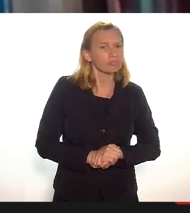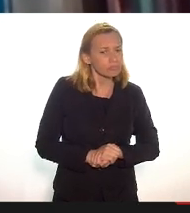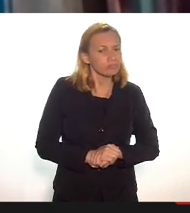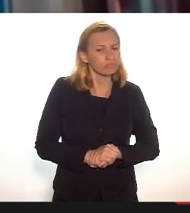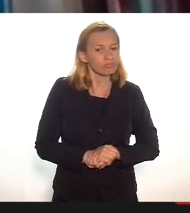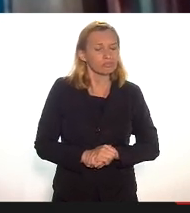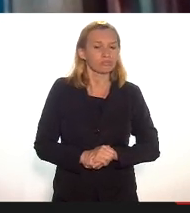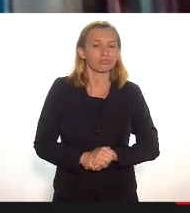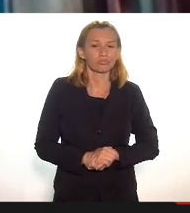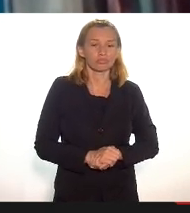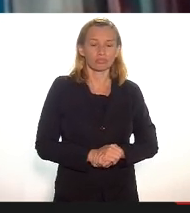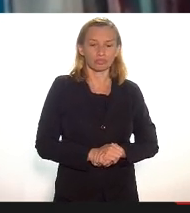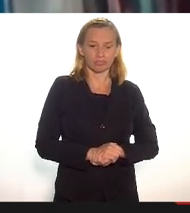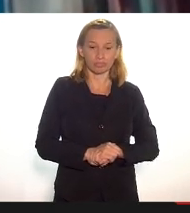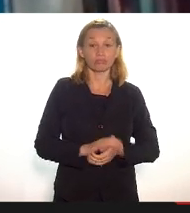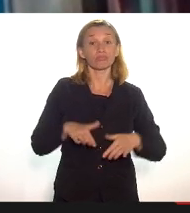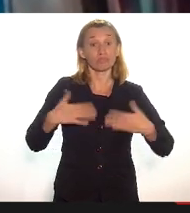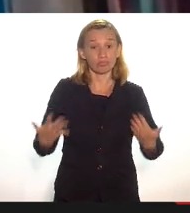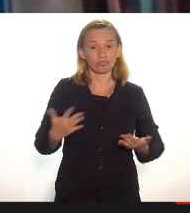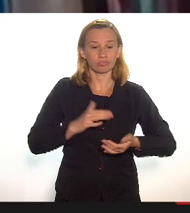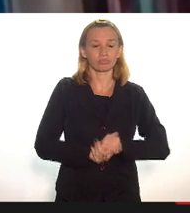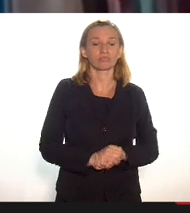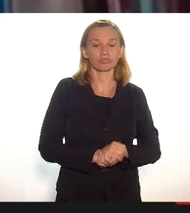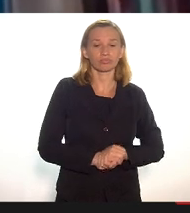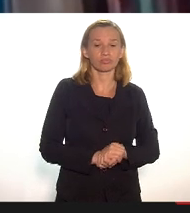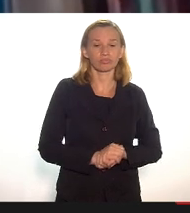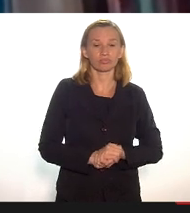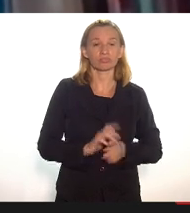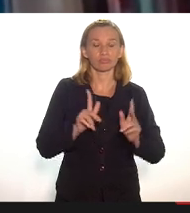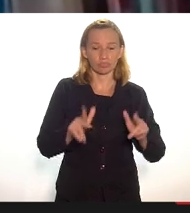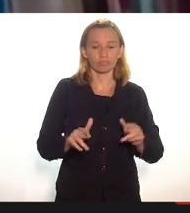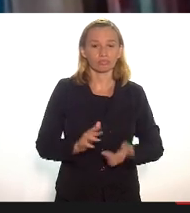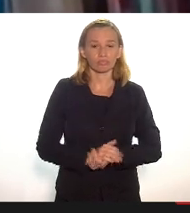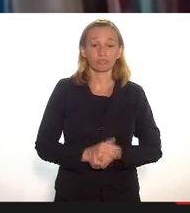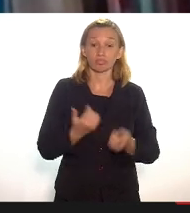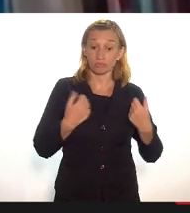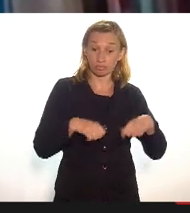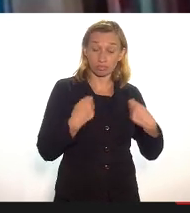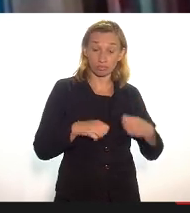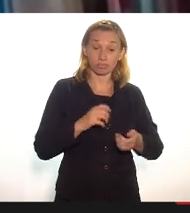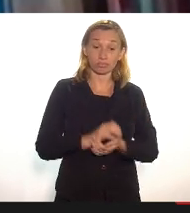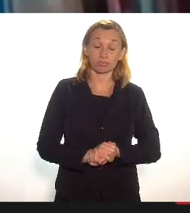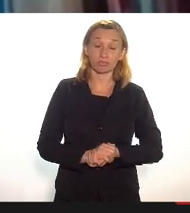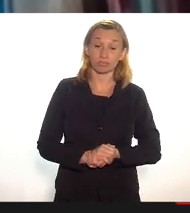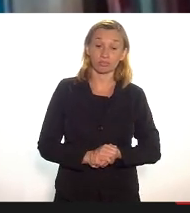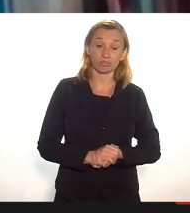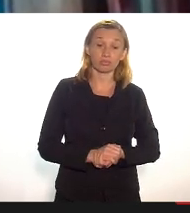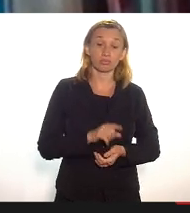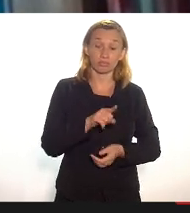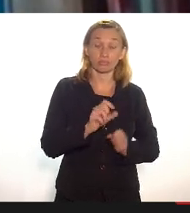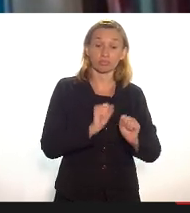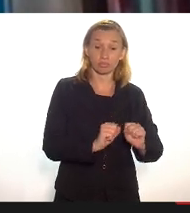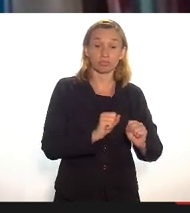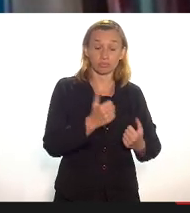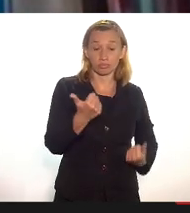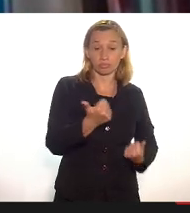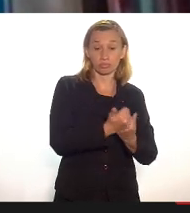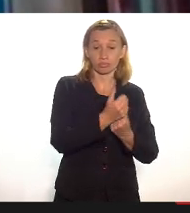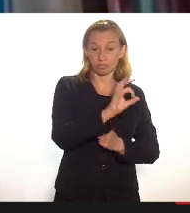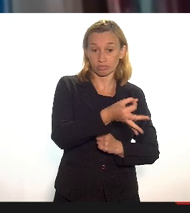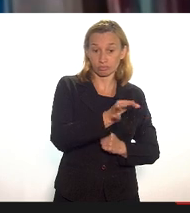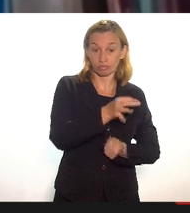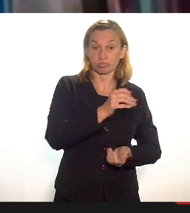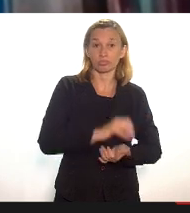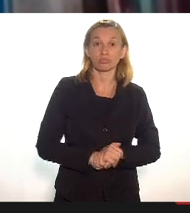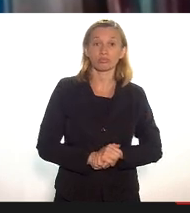fossem disponibilizados. Então, da mesma forma, né, a necessidade de que eles podem dar suporte, inclusive, a alta